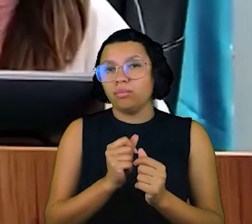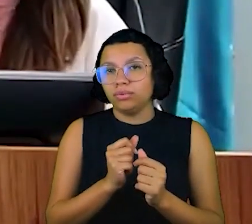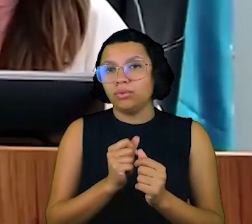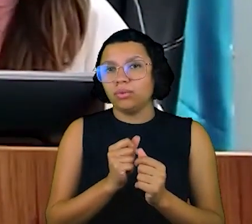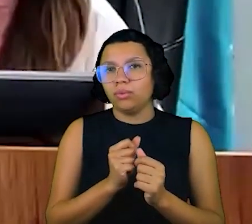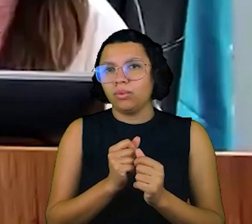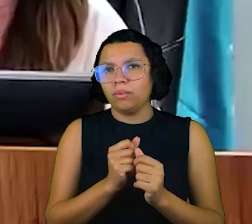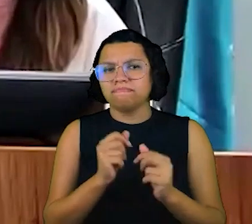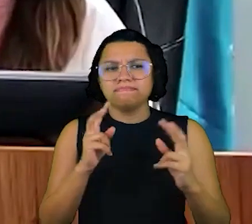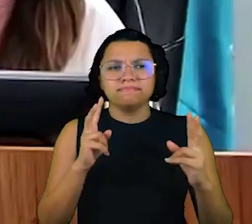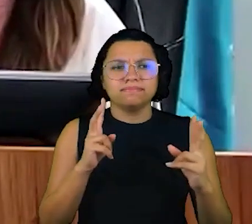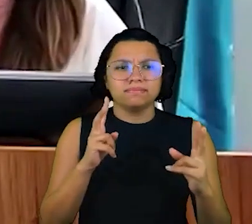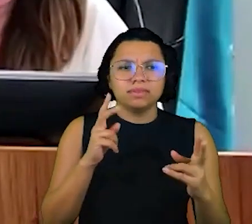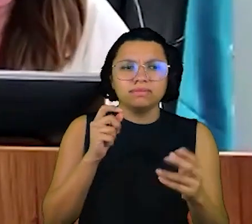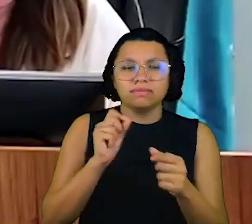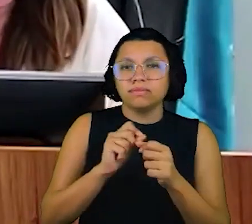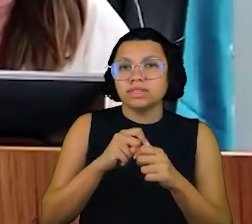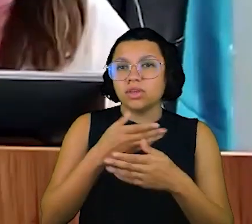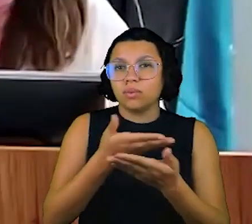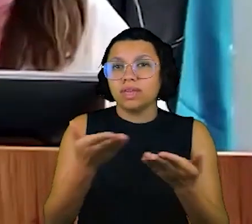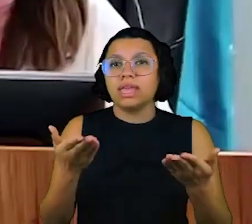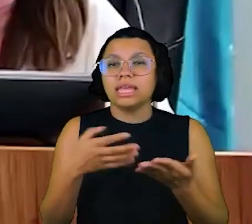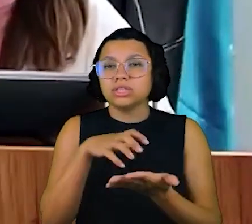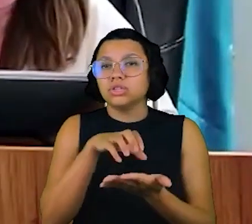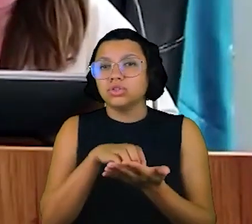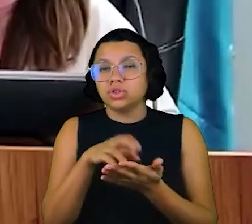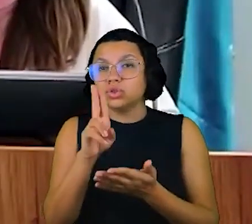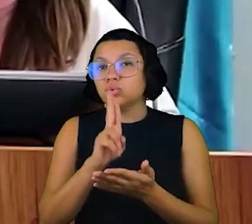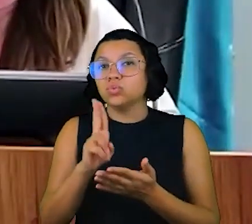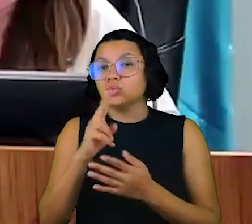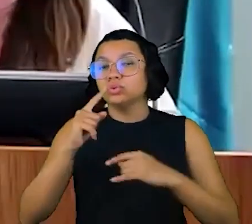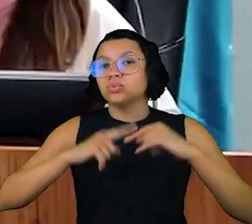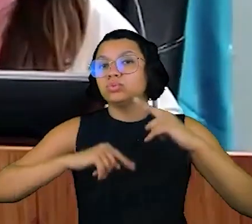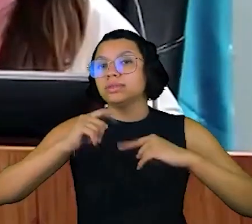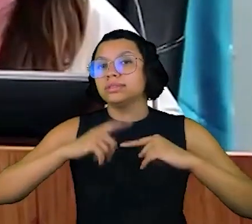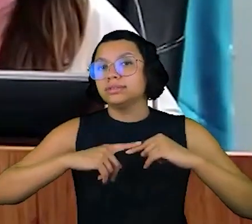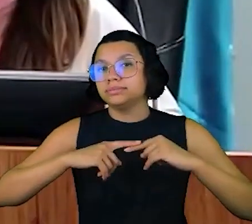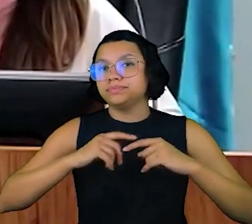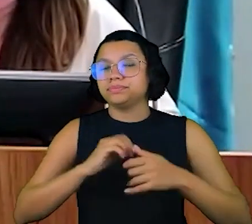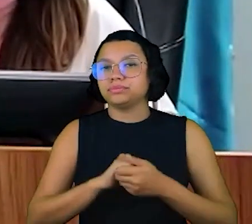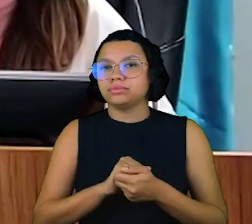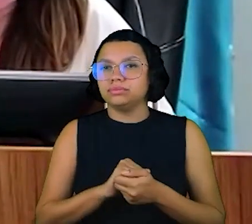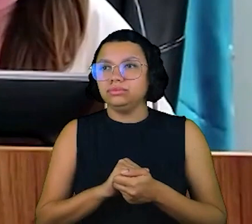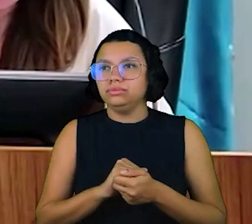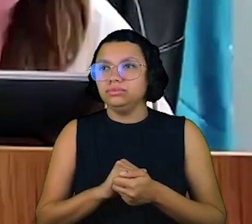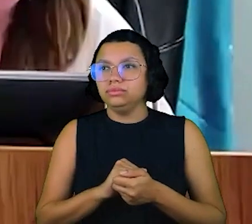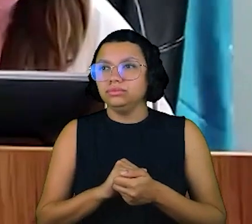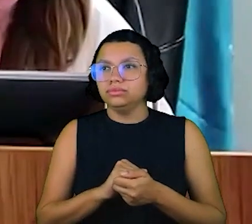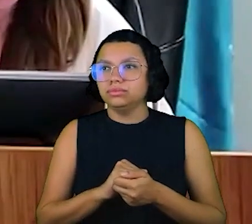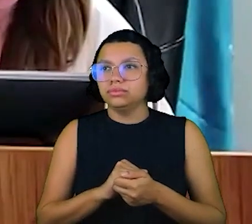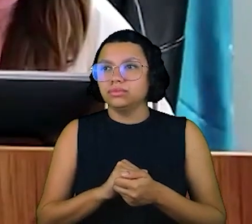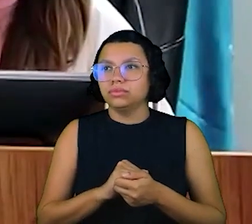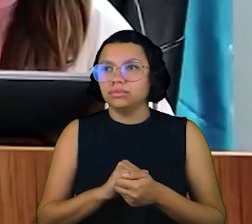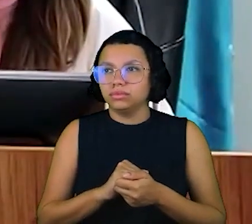econômico, exortar essas entidades a usar os mecanismos